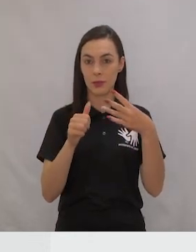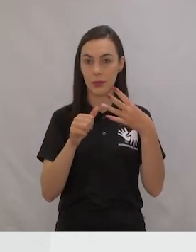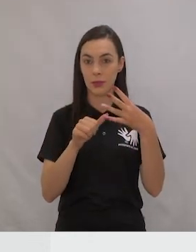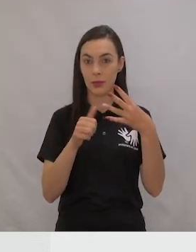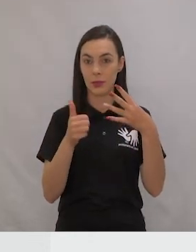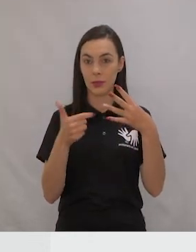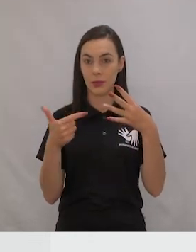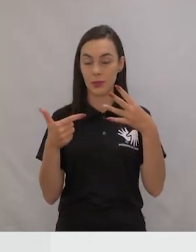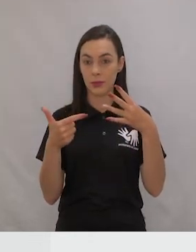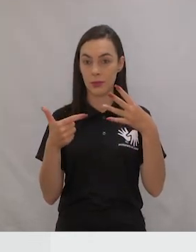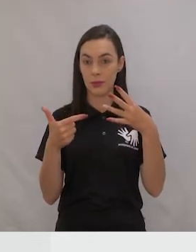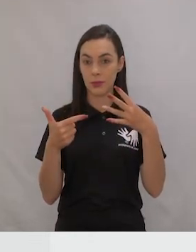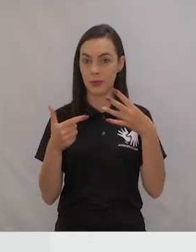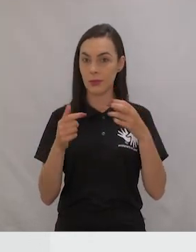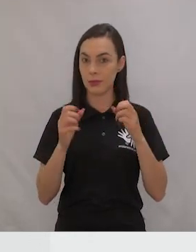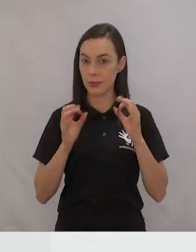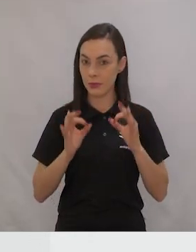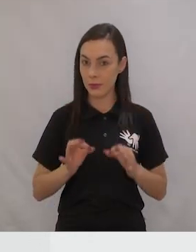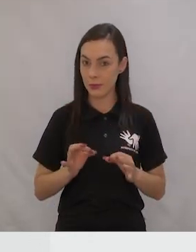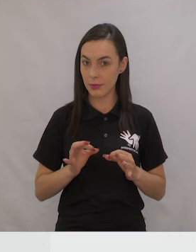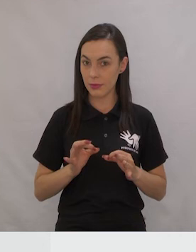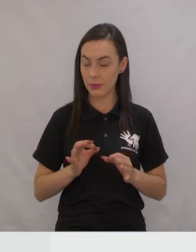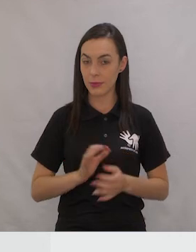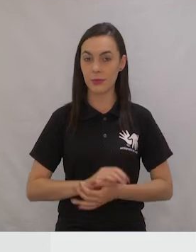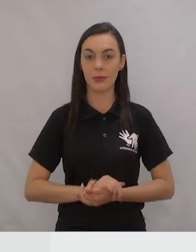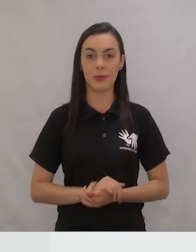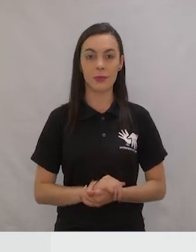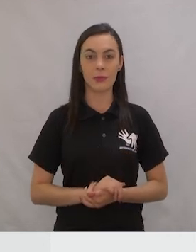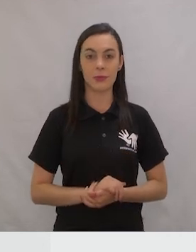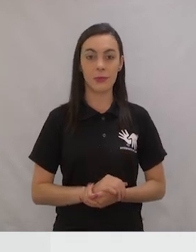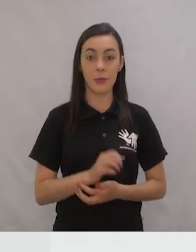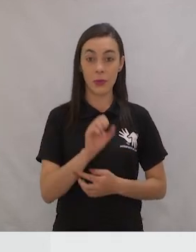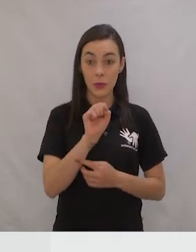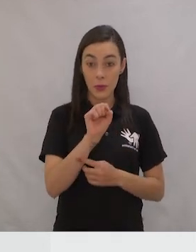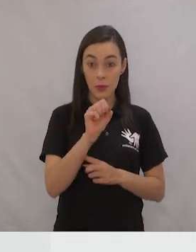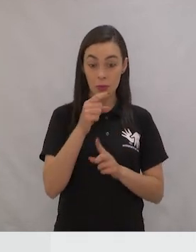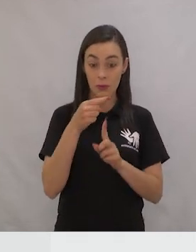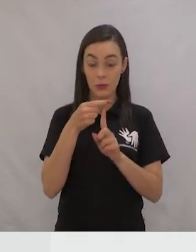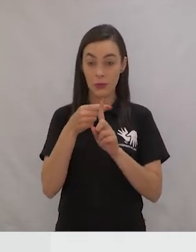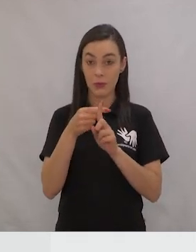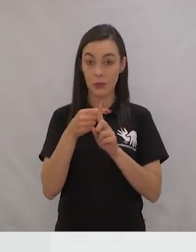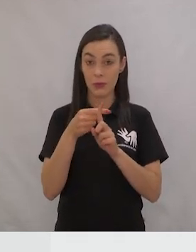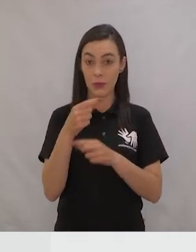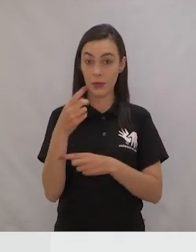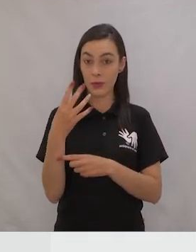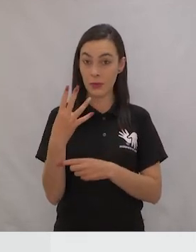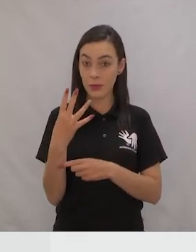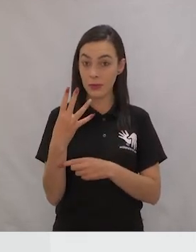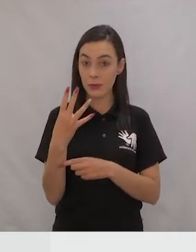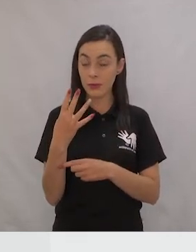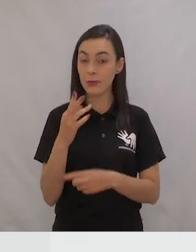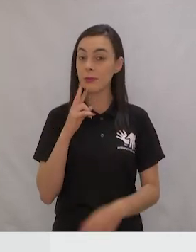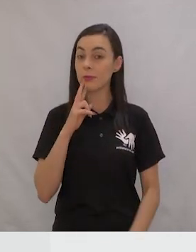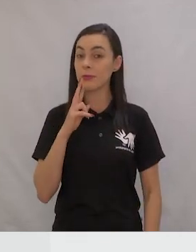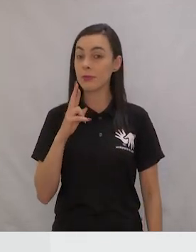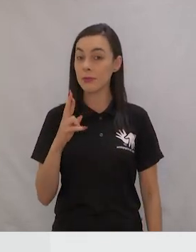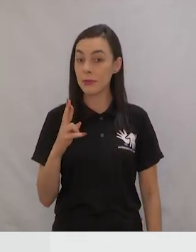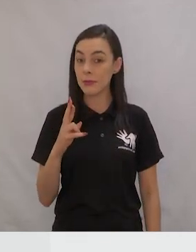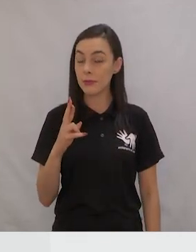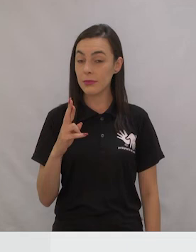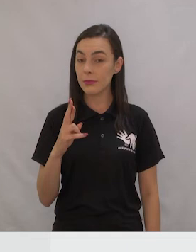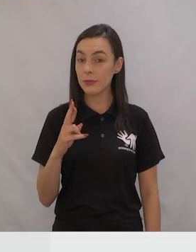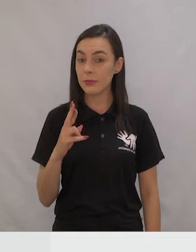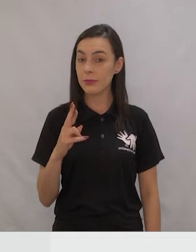11, 12, certo? Então, 8 mais 4